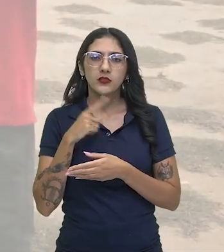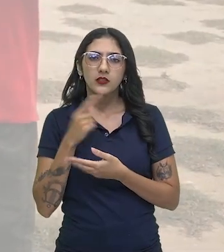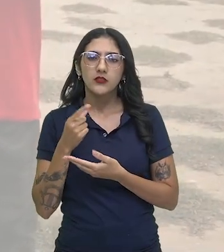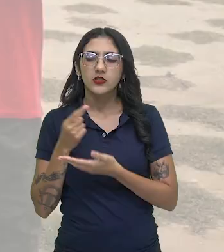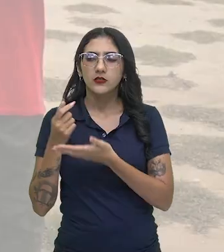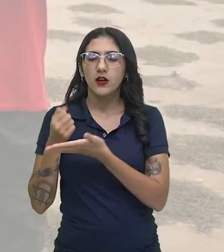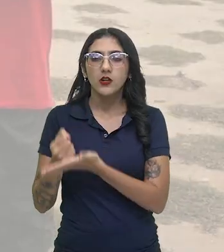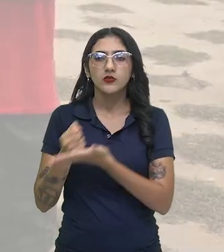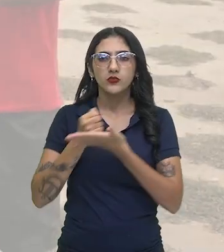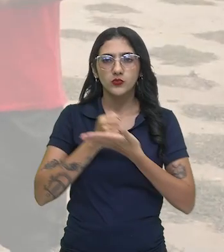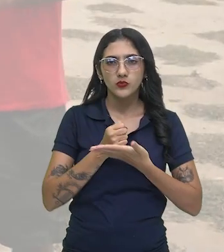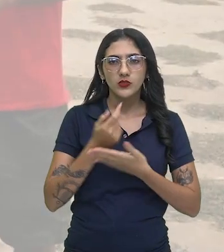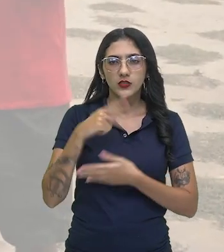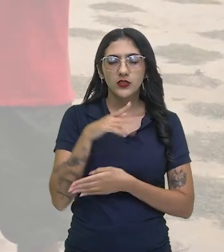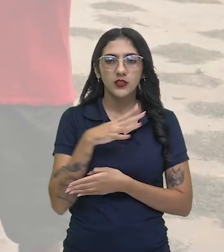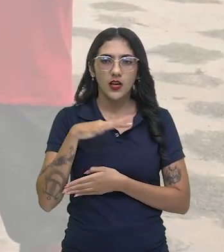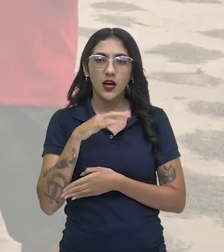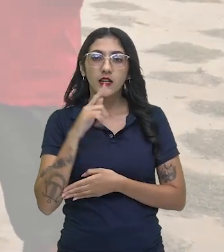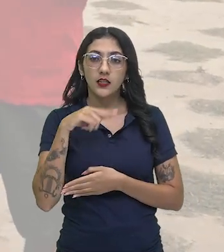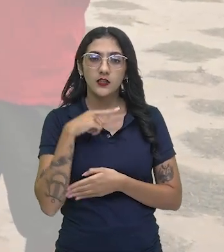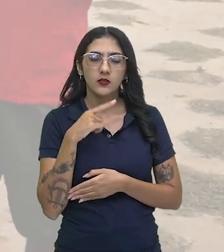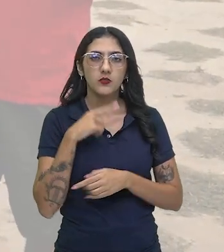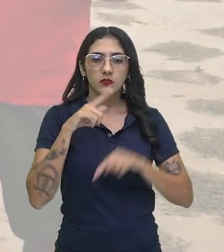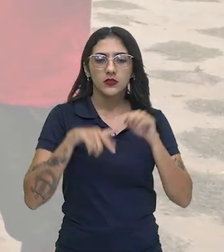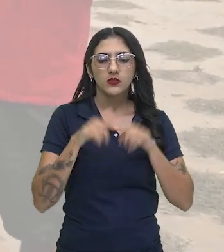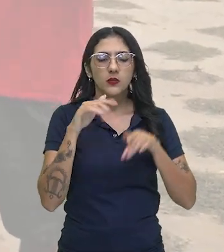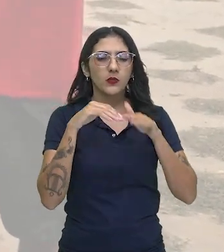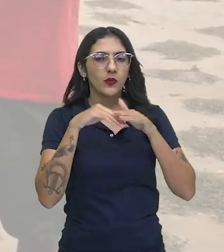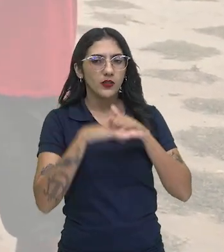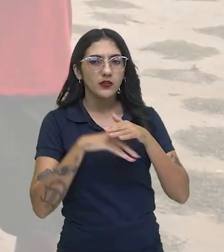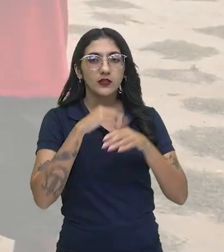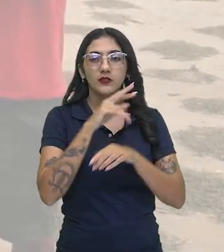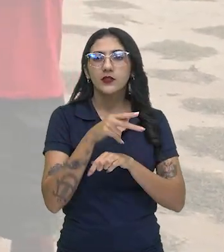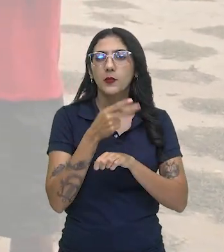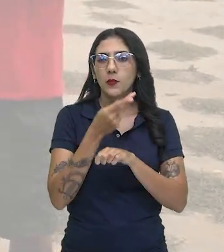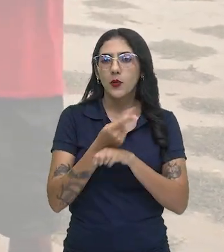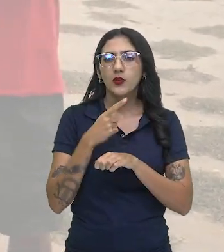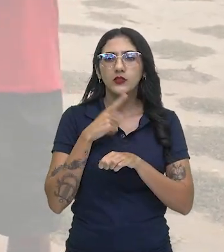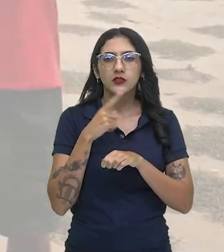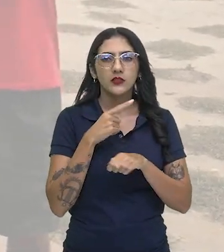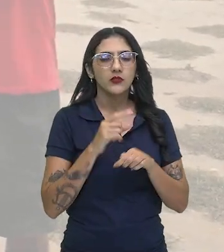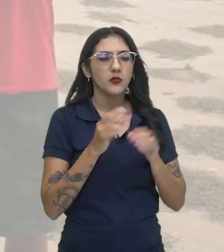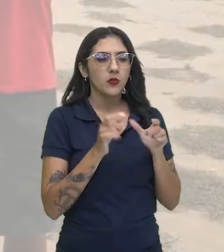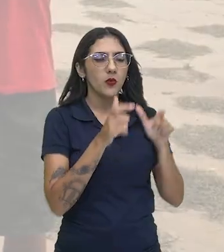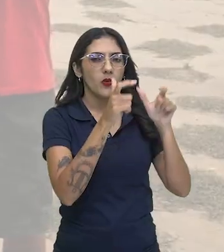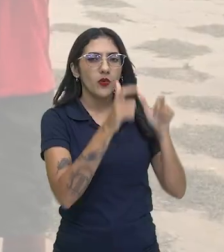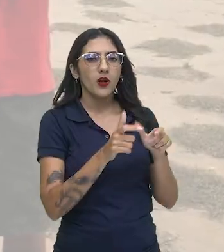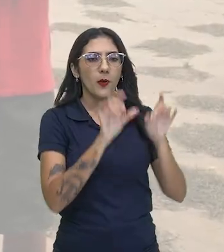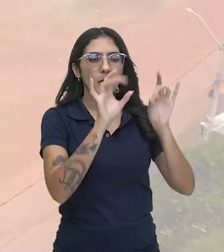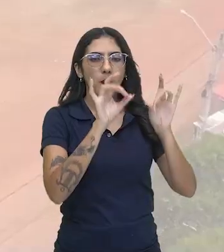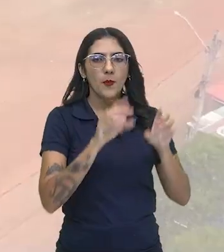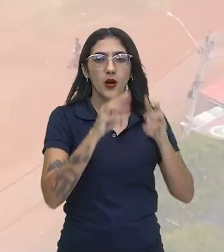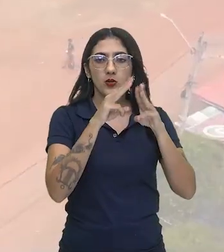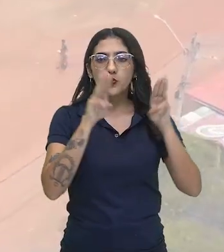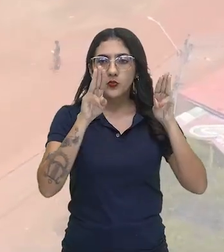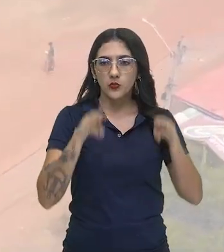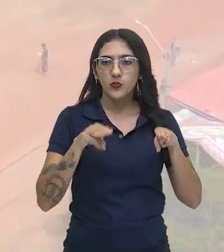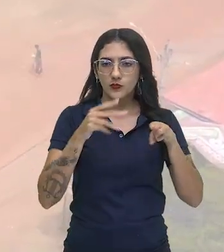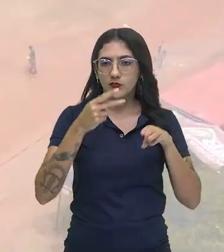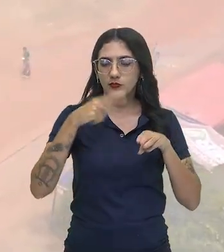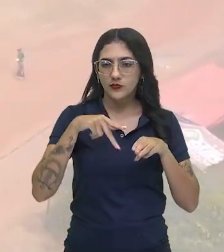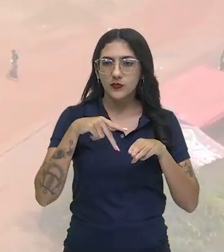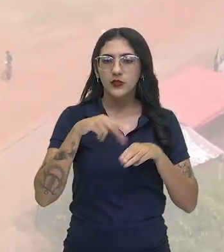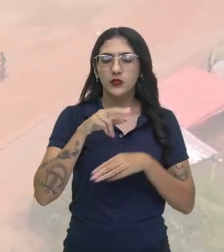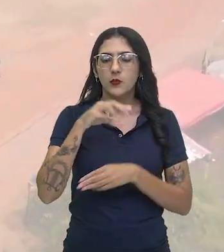comunitários e eu guardei esse material e em seguida eu musealizei eles enquanto na reserva técnica do MUSA, Museu da Amazônia. Mas aqui